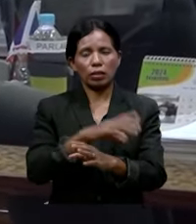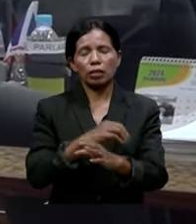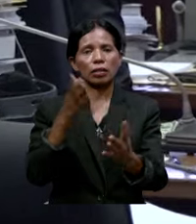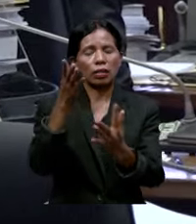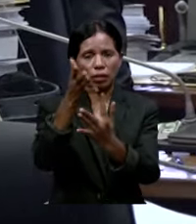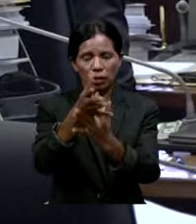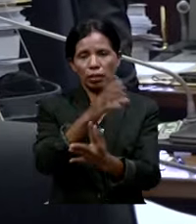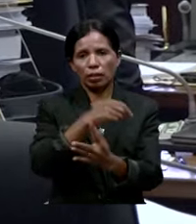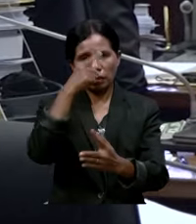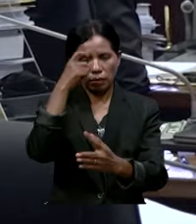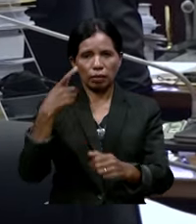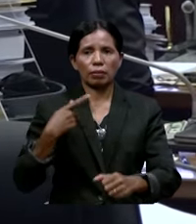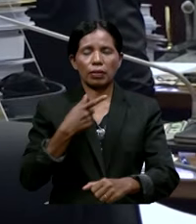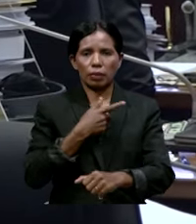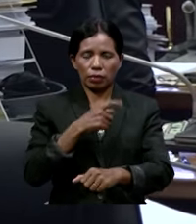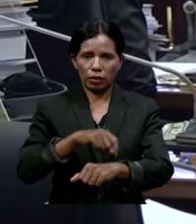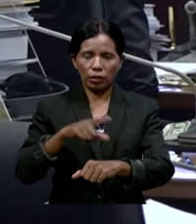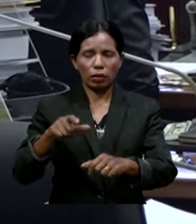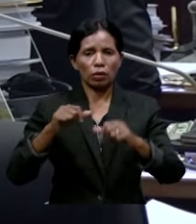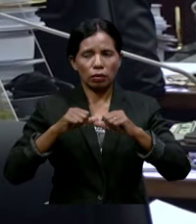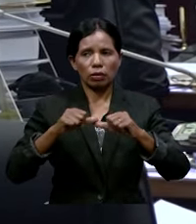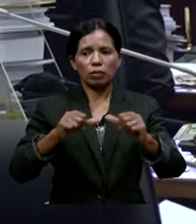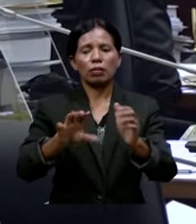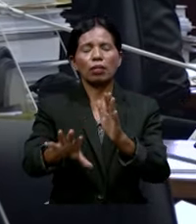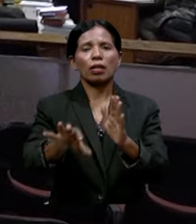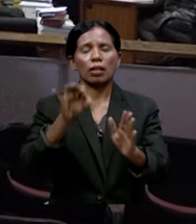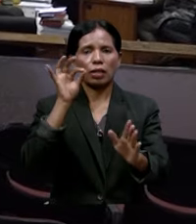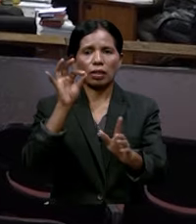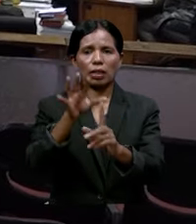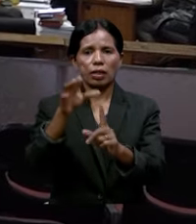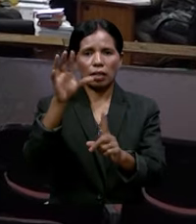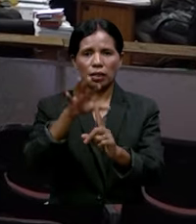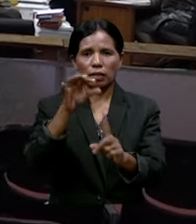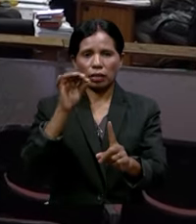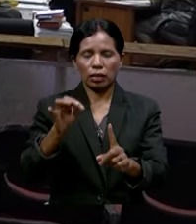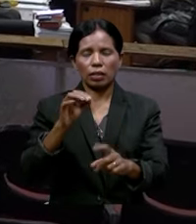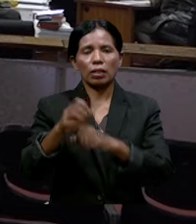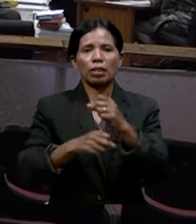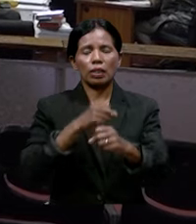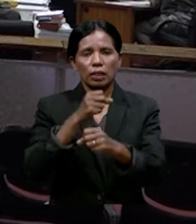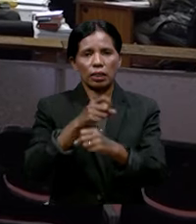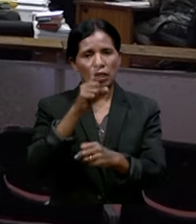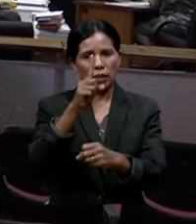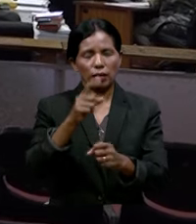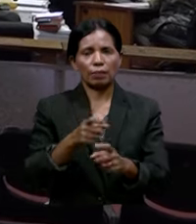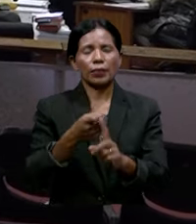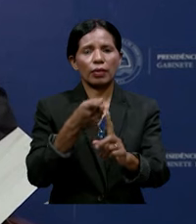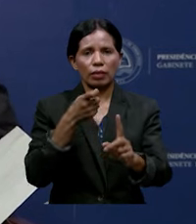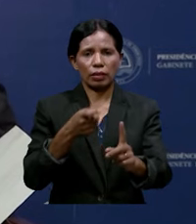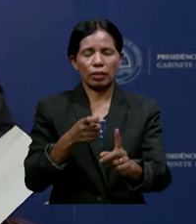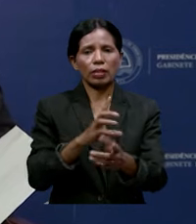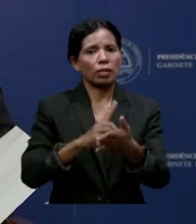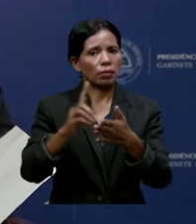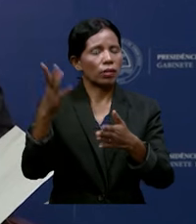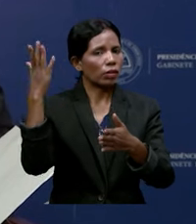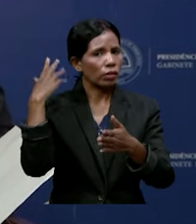eleição, também no Parlamento Nacional continua dada a eleição comissário Fon CAC, né, durante e tina de dar recensiona. O situação né e a semana